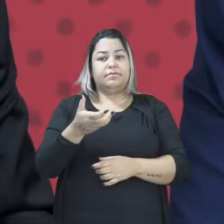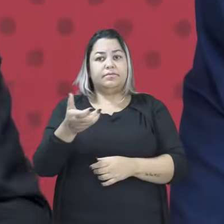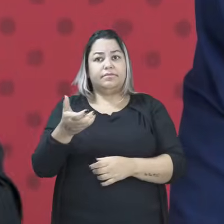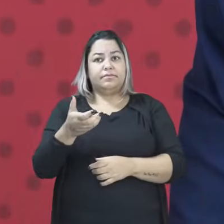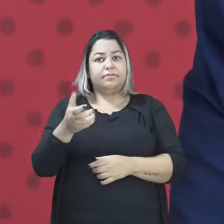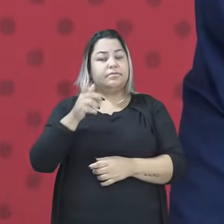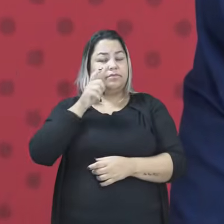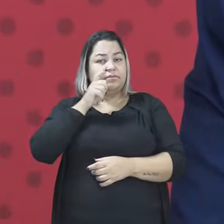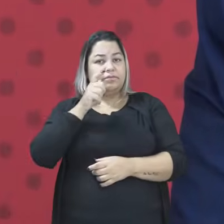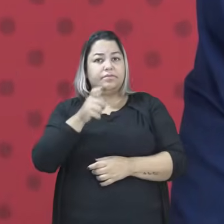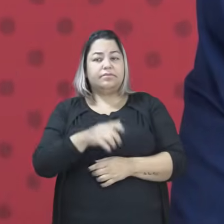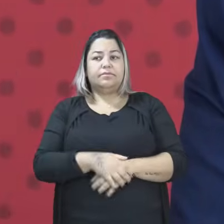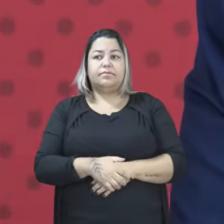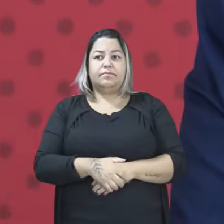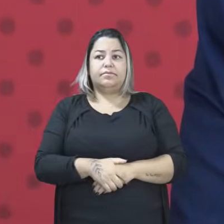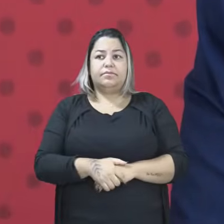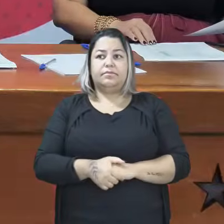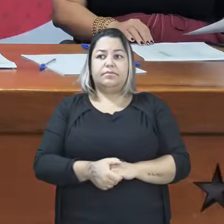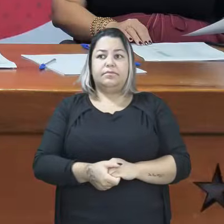bom? Obrigado.